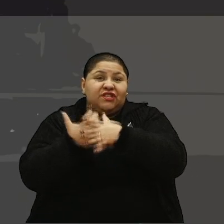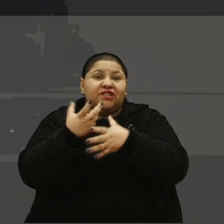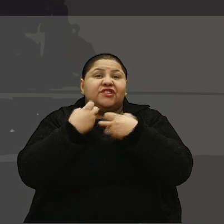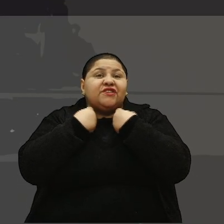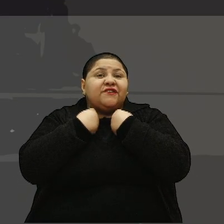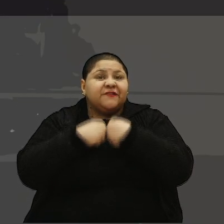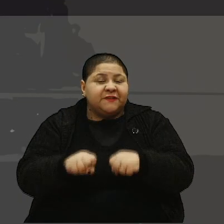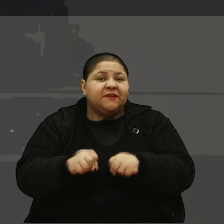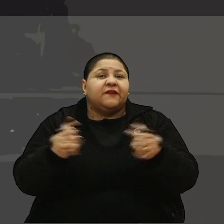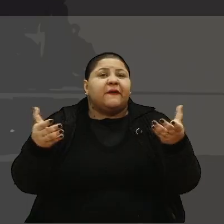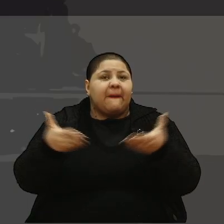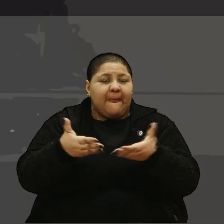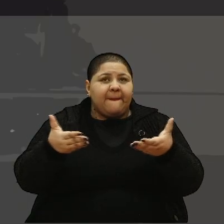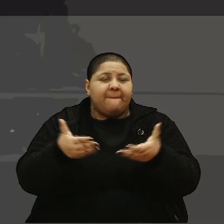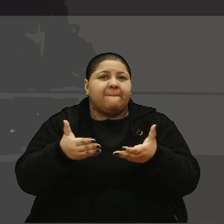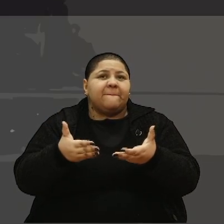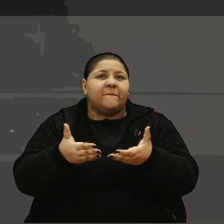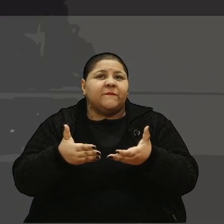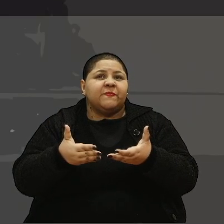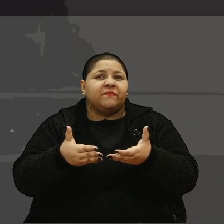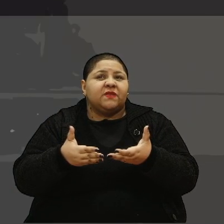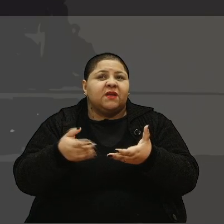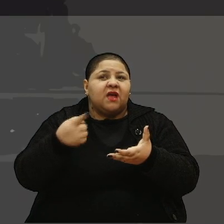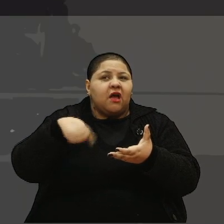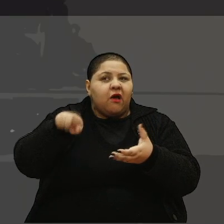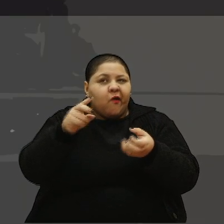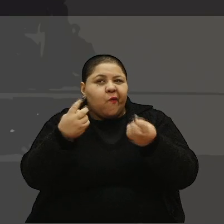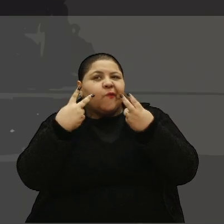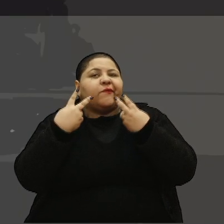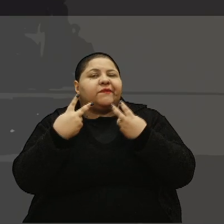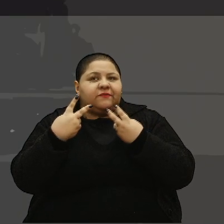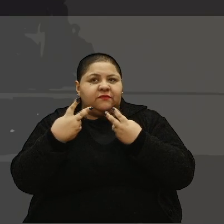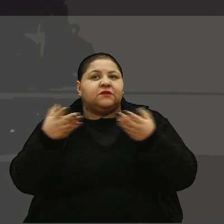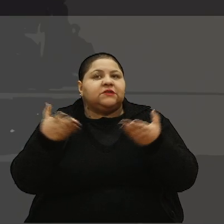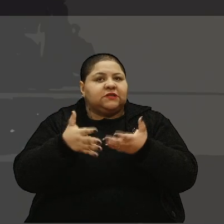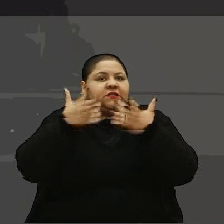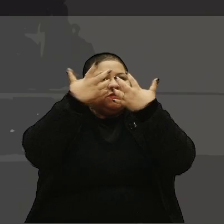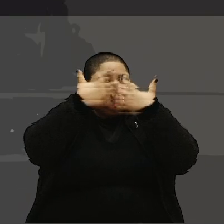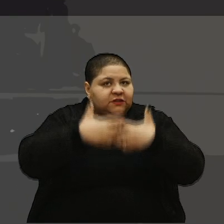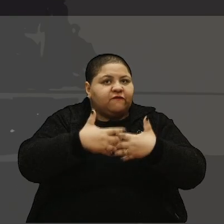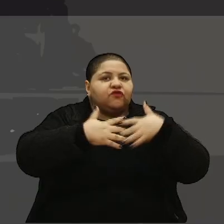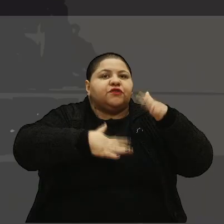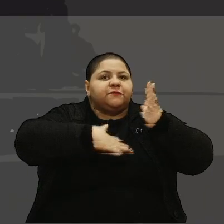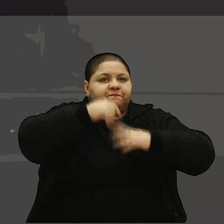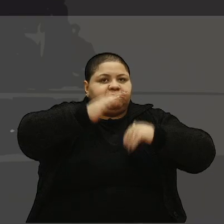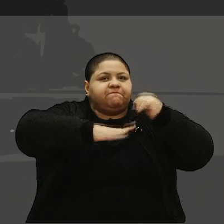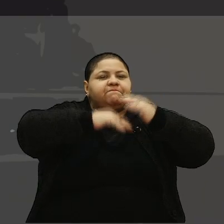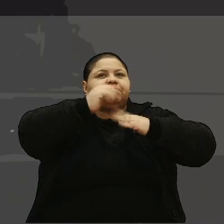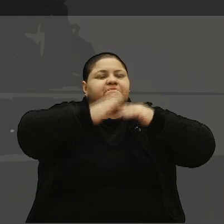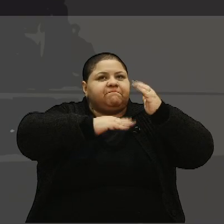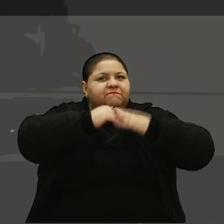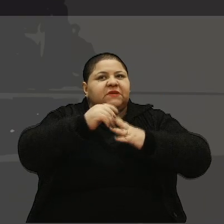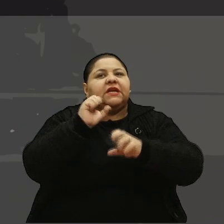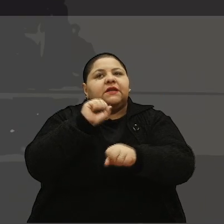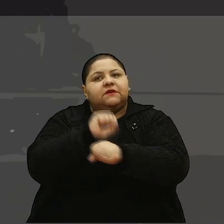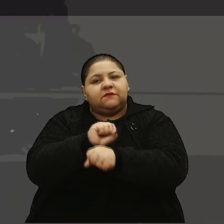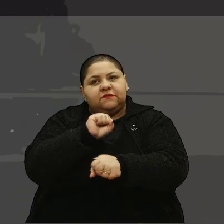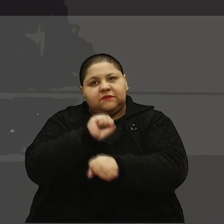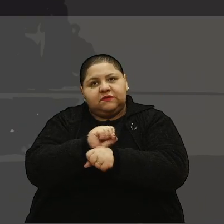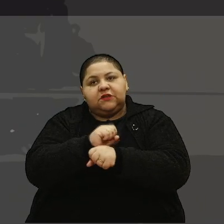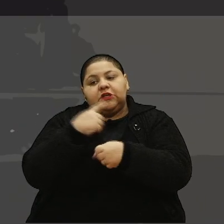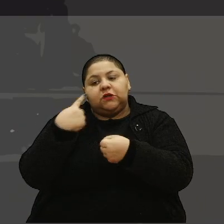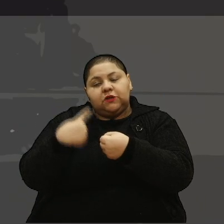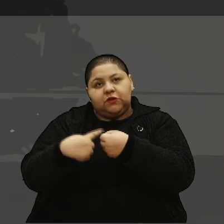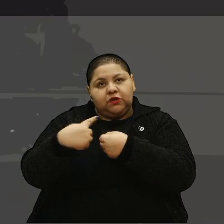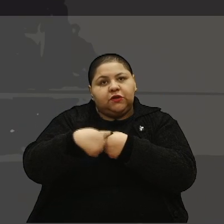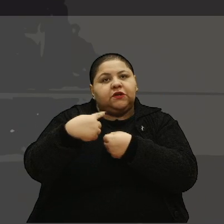parte, vereador. Agora deu para perceber que está funcionando na prática, né? Espero que a cidade